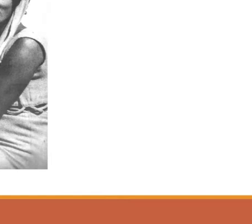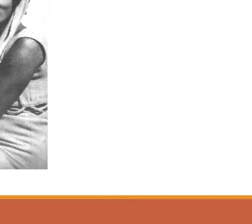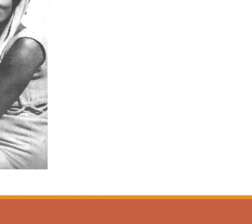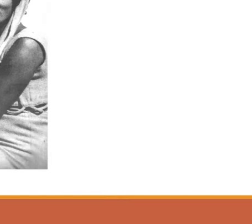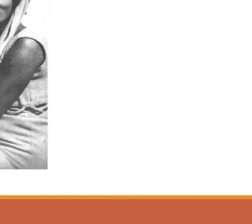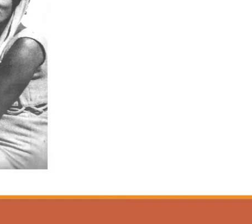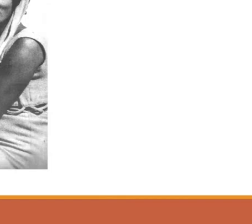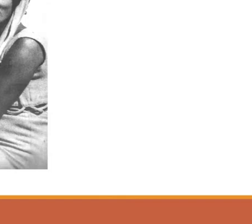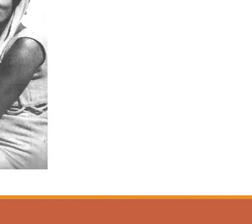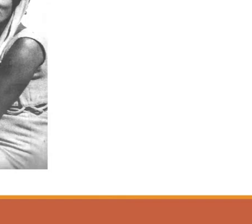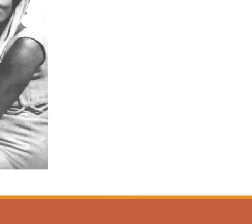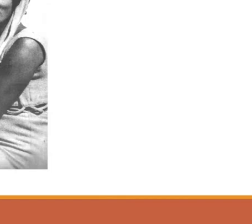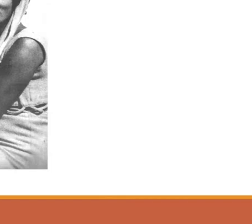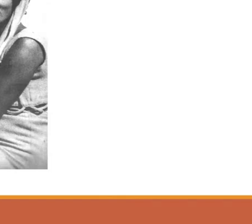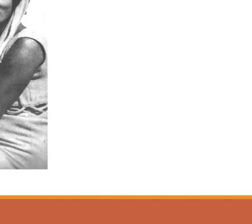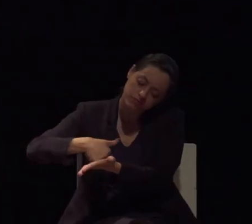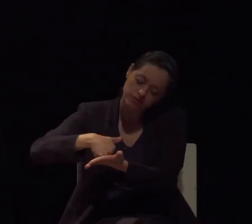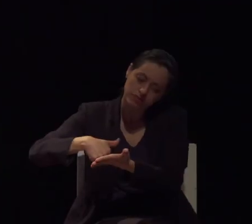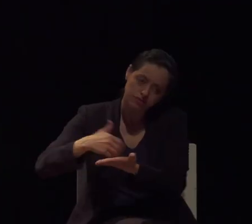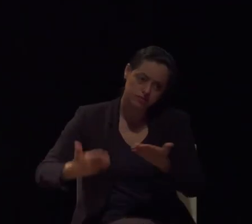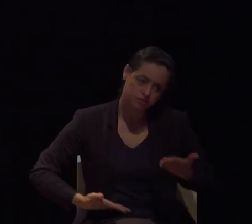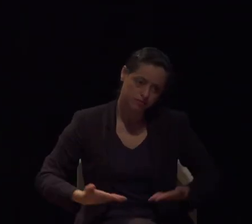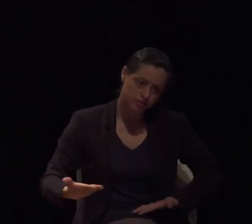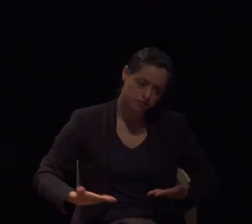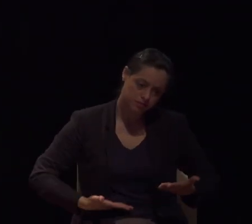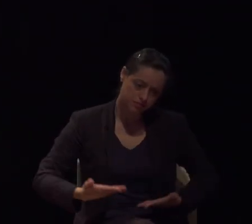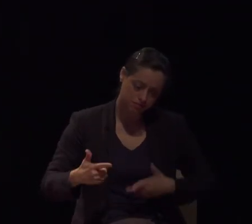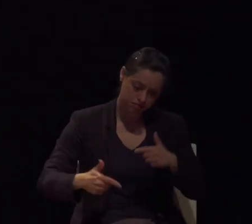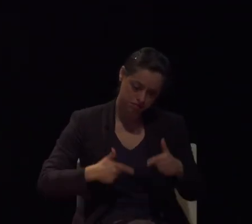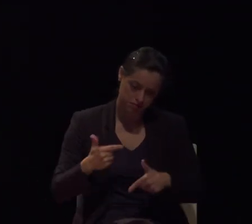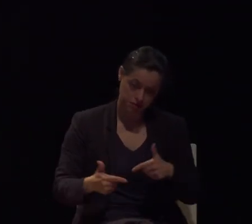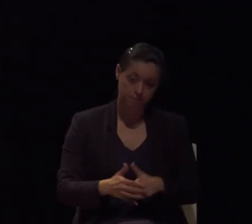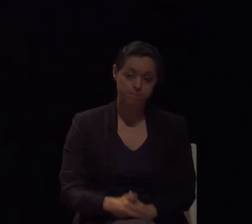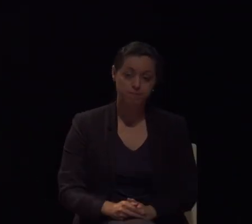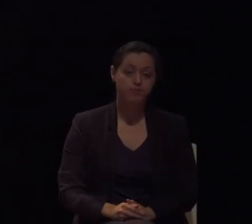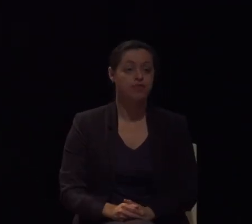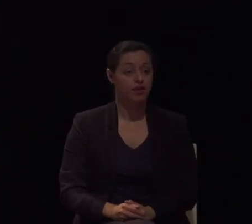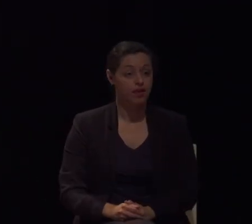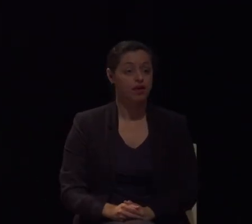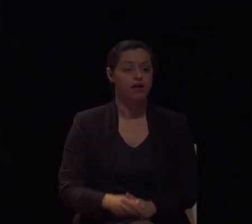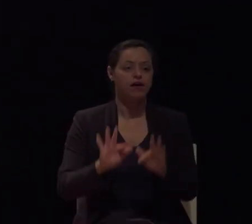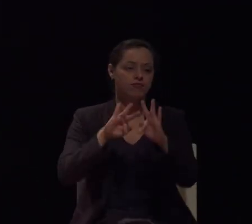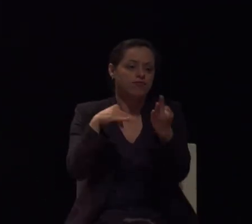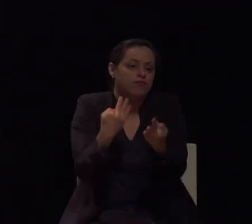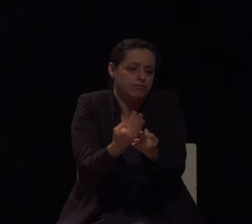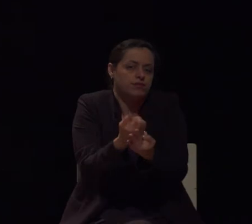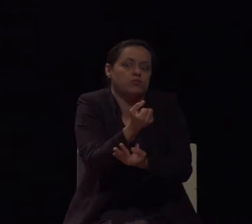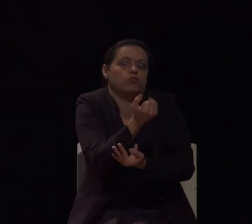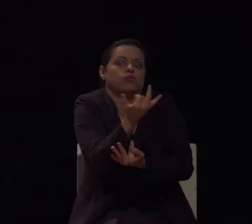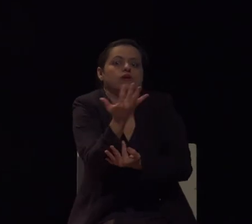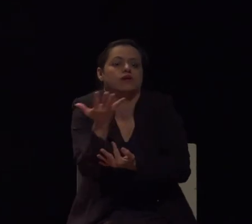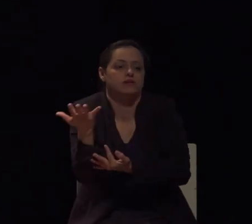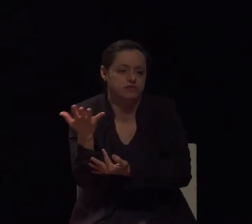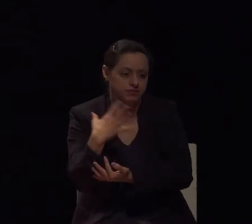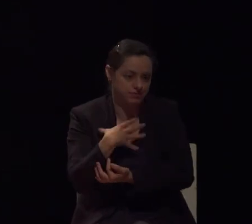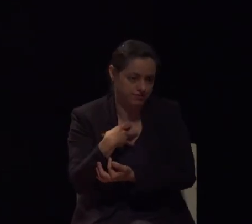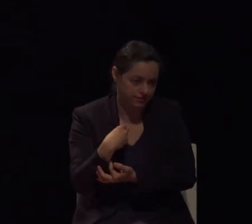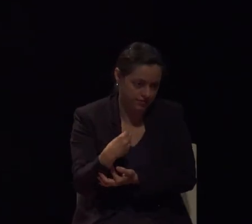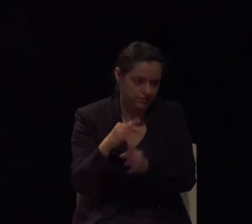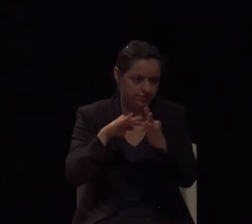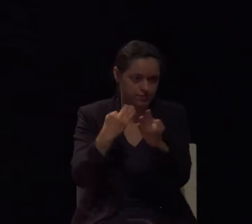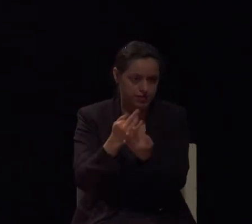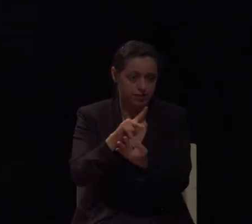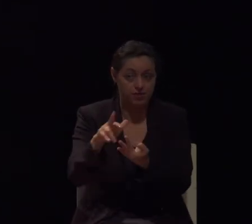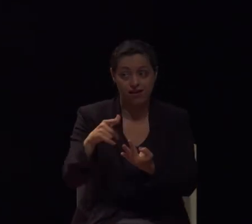casas de família é desde pequena como a família dela era muito grande como eu já vou falar que surgiram da minha filiação